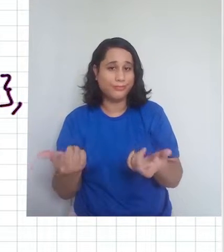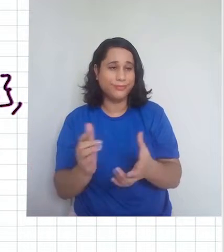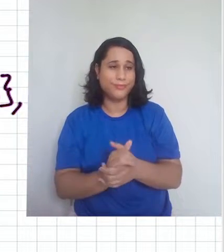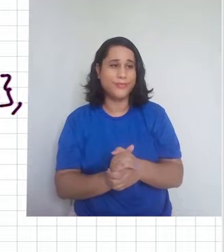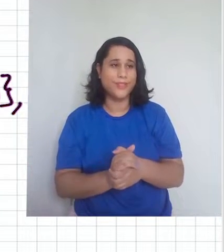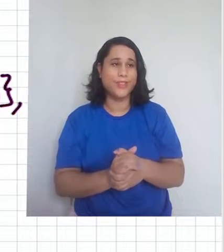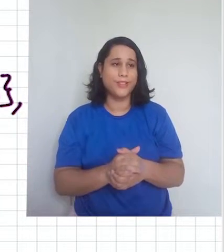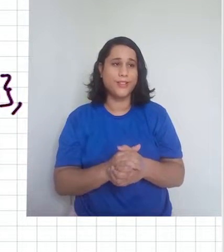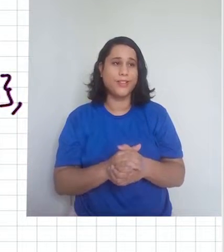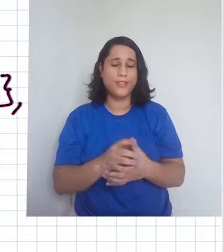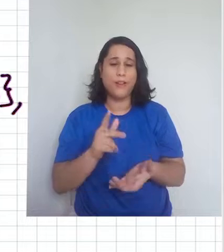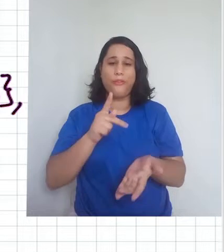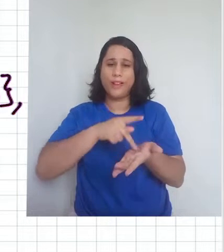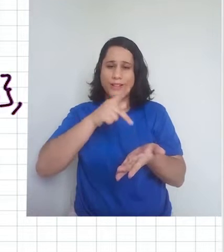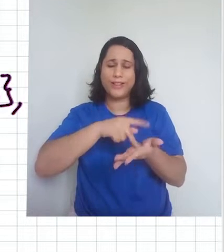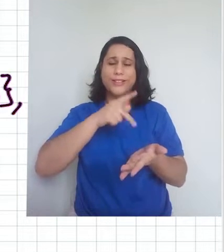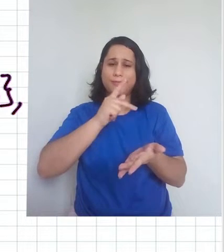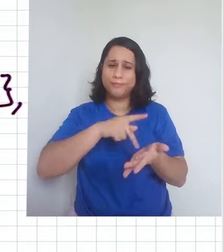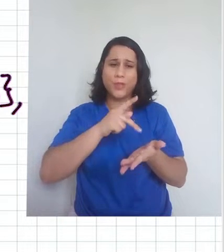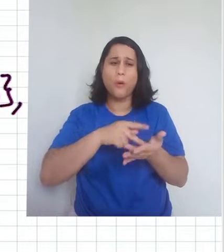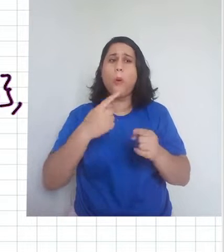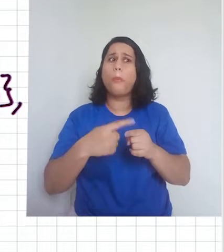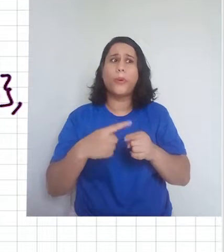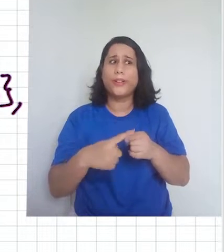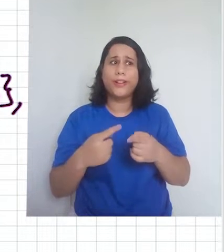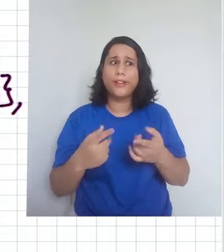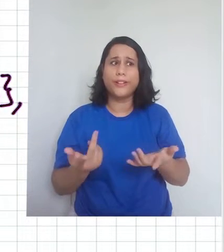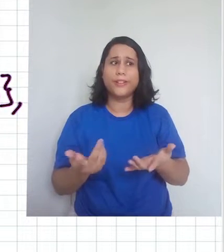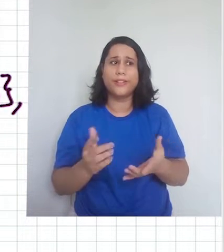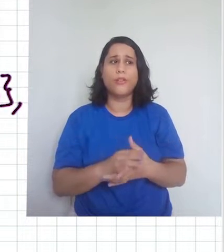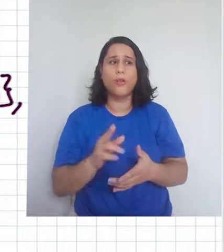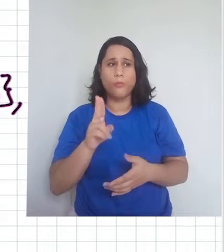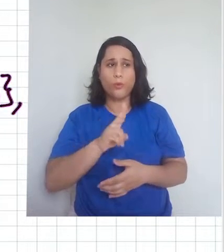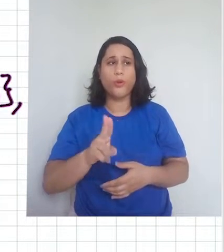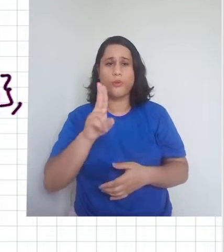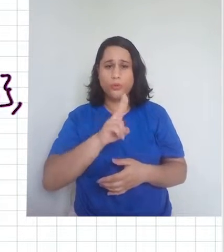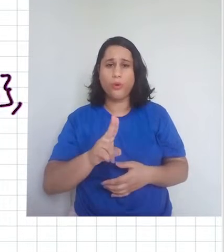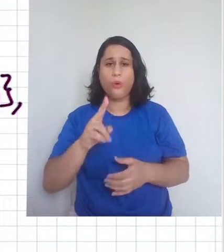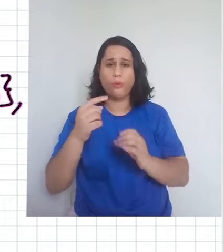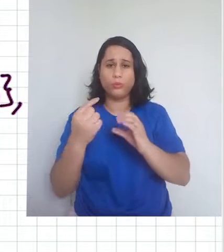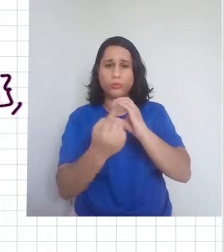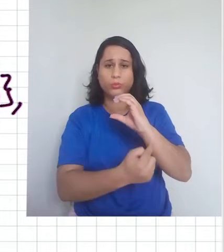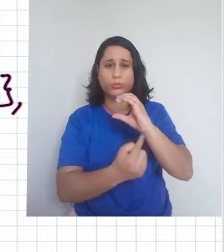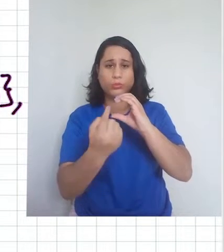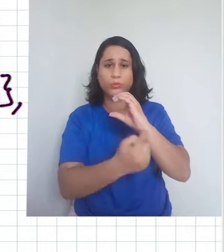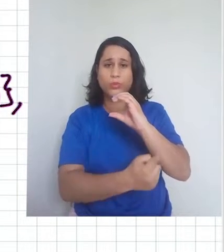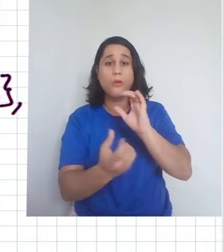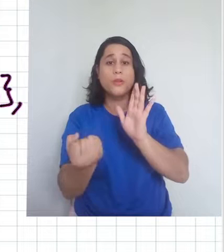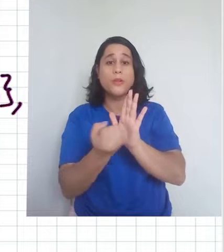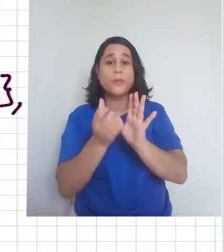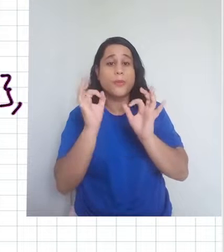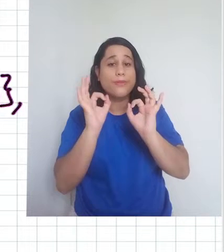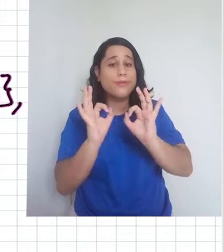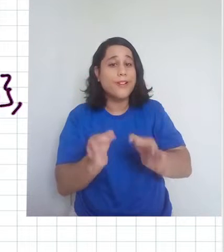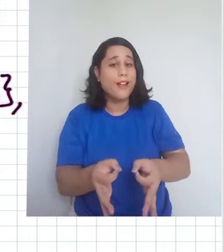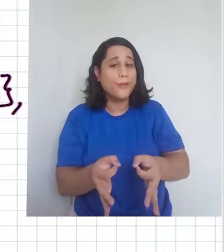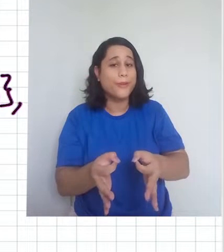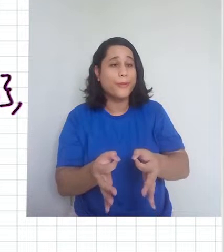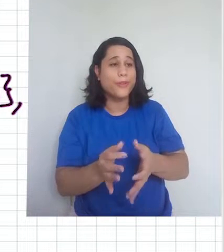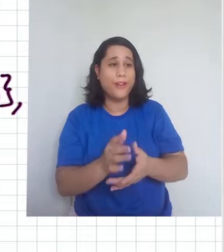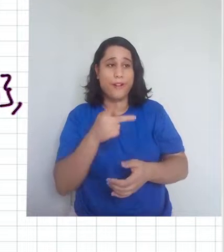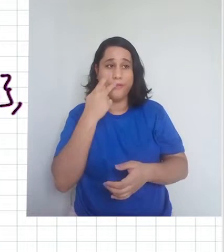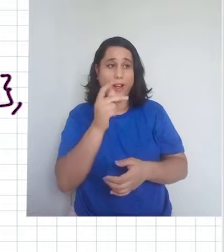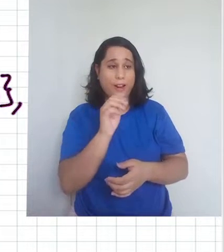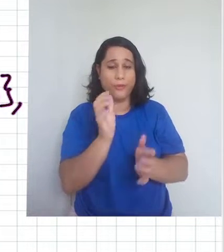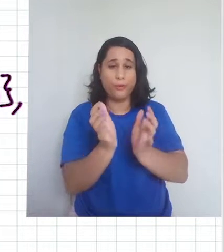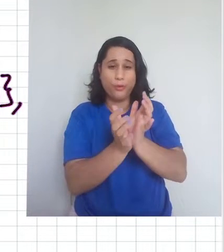nesse caso, está correto. Por que está correto? Porque ele usou o conectivo, ele utilizou o símbolo correto. Ele disse que